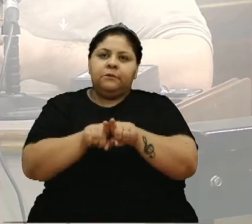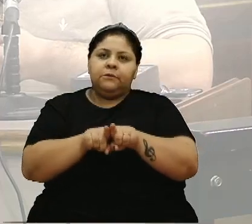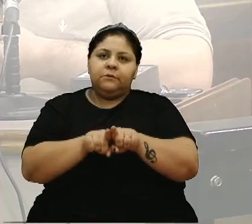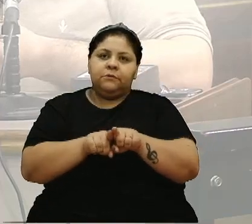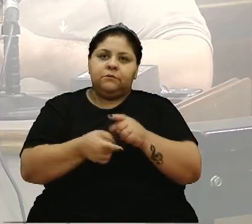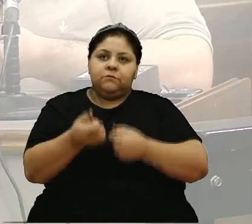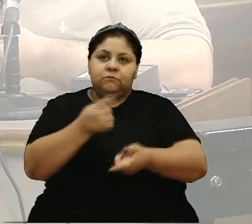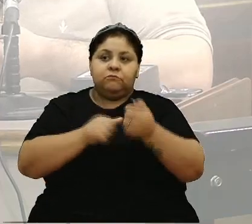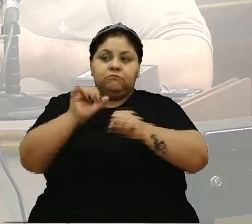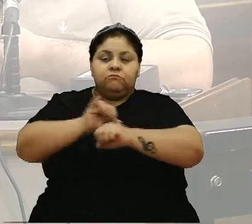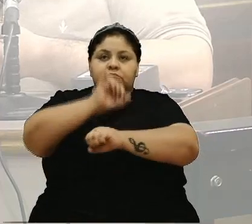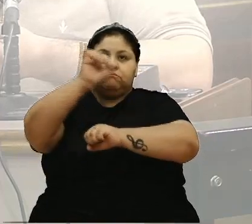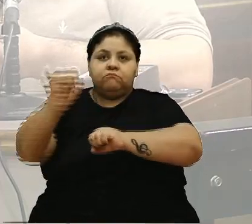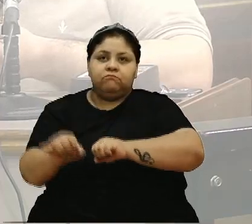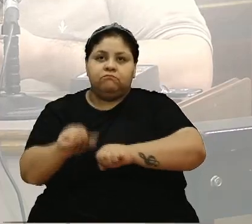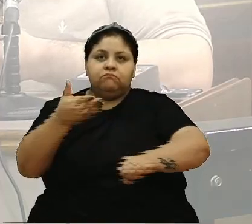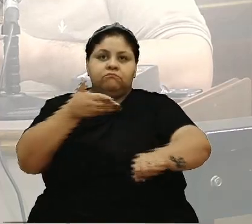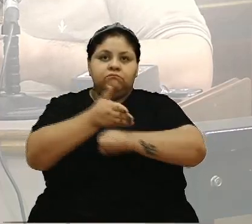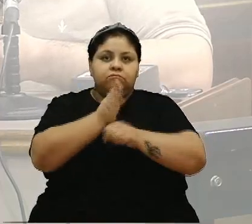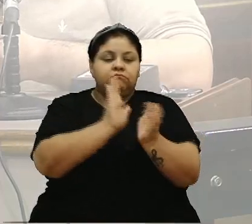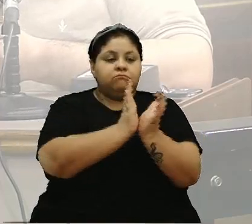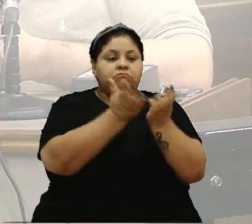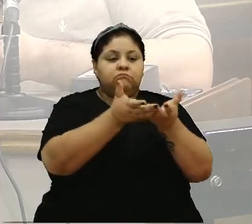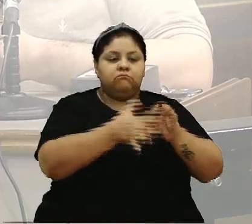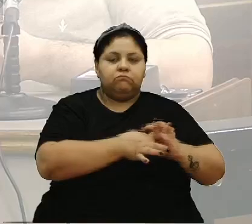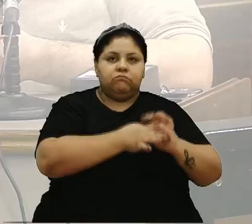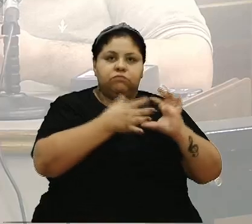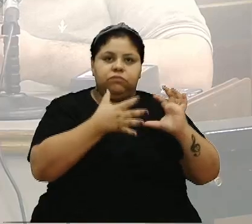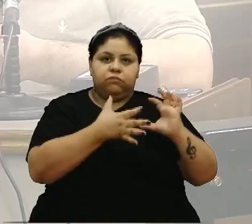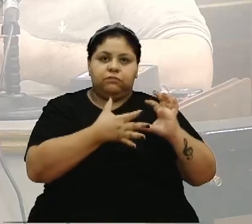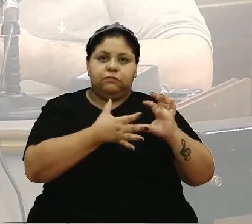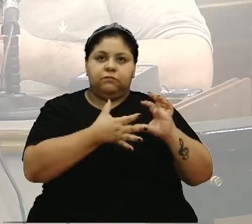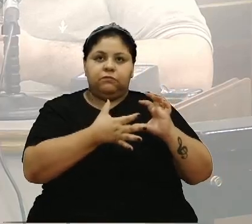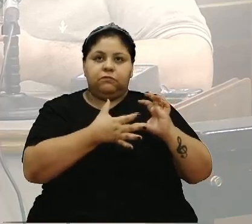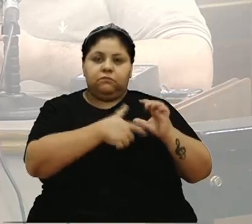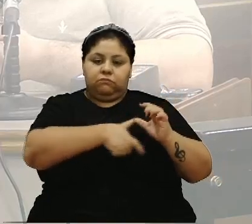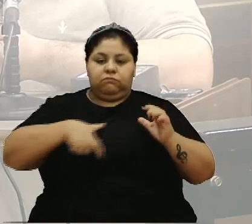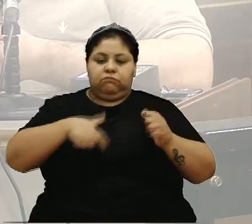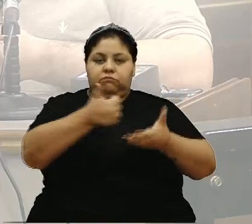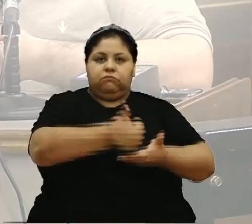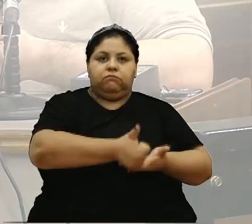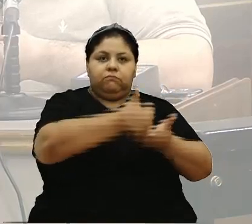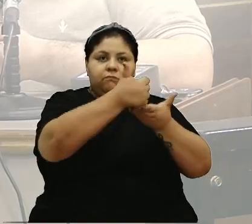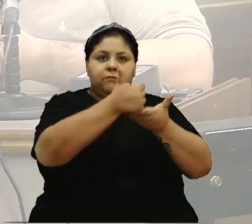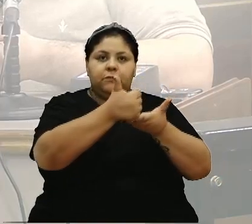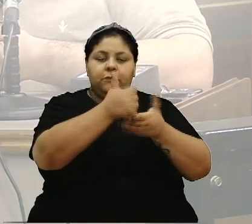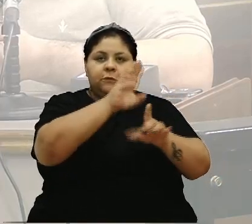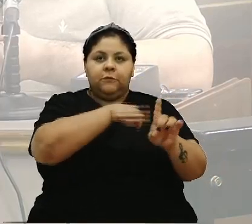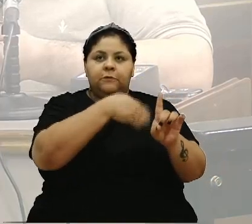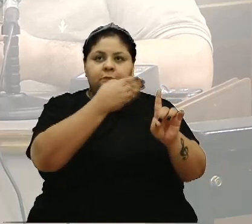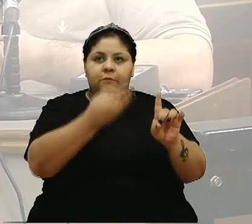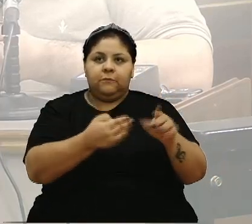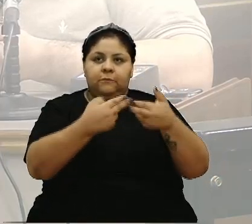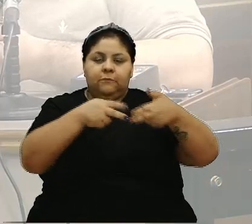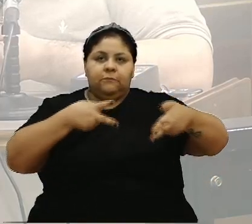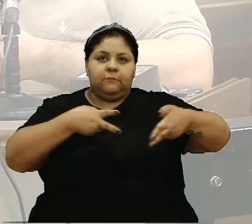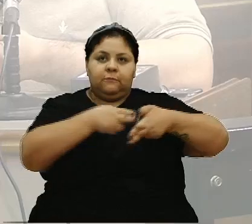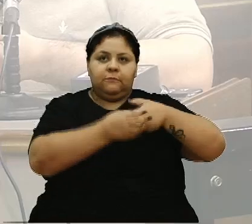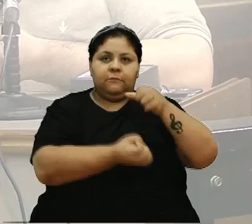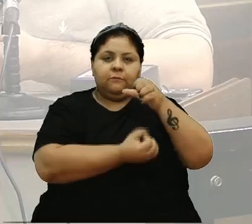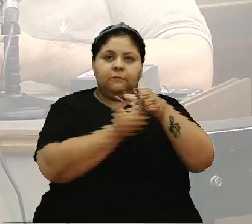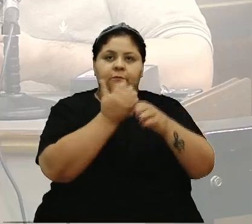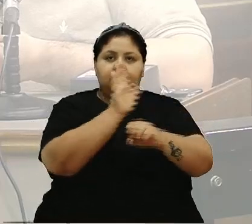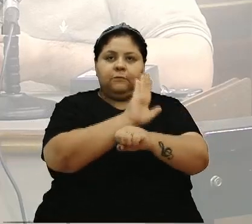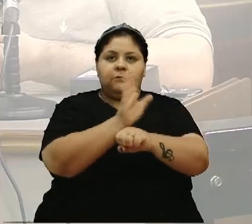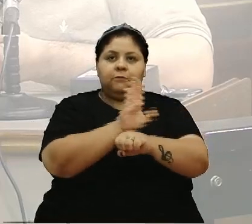negócios internacionais e membro do Conselho Deliberativo, onde patrocinou a solenidade de lançamento da produção do filme